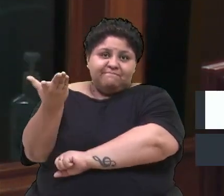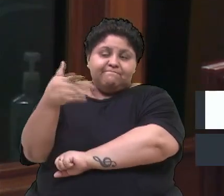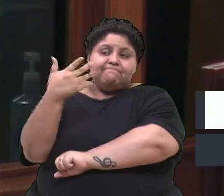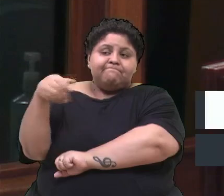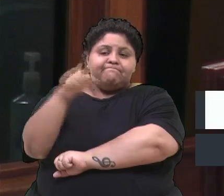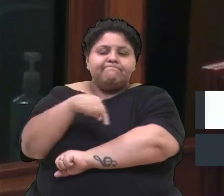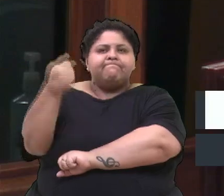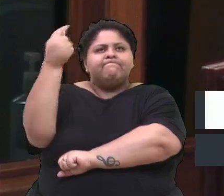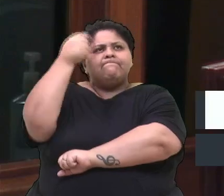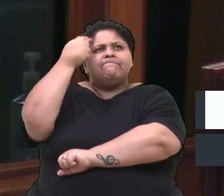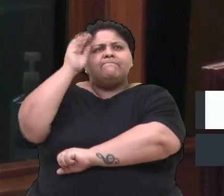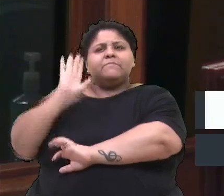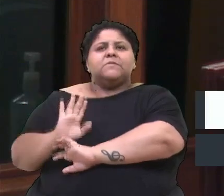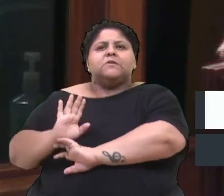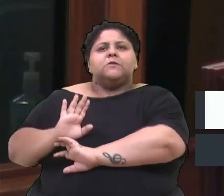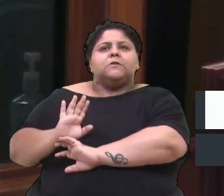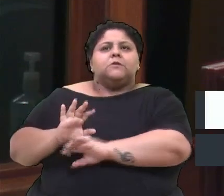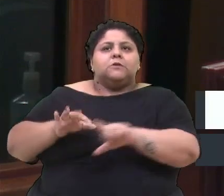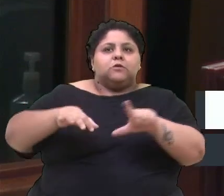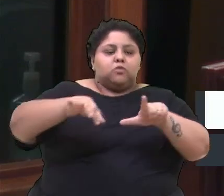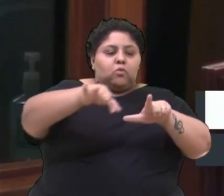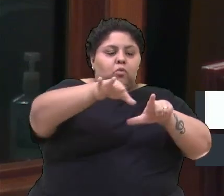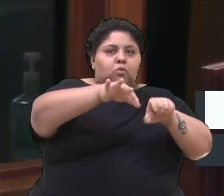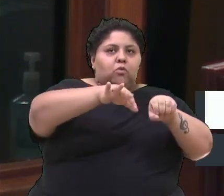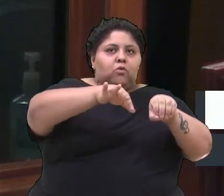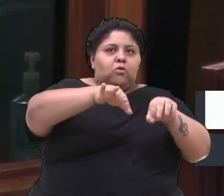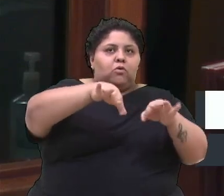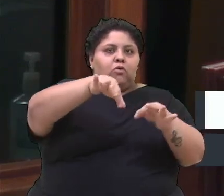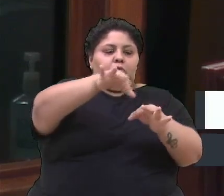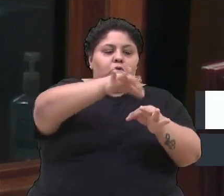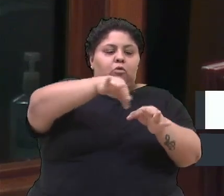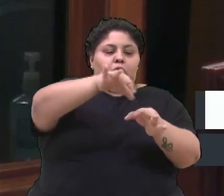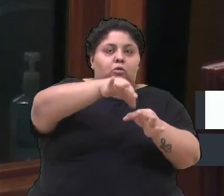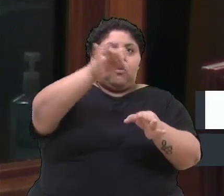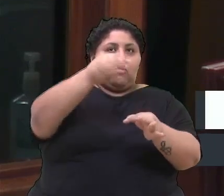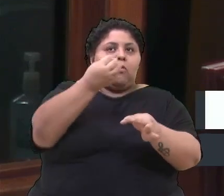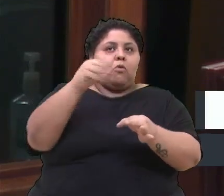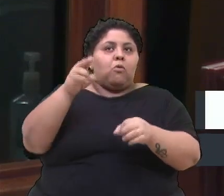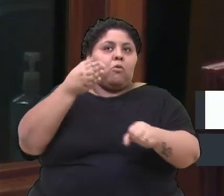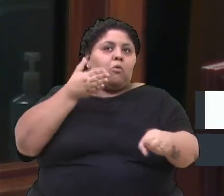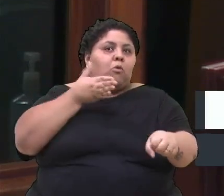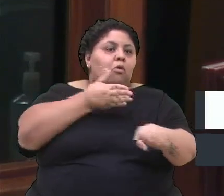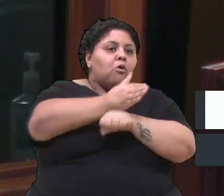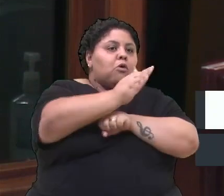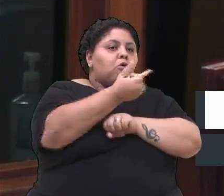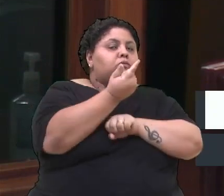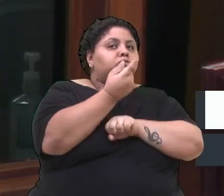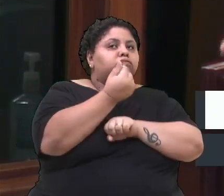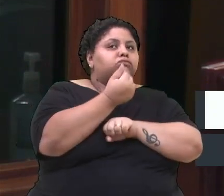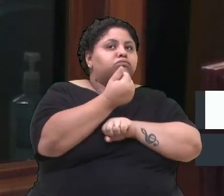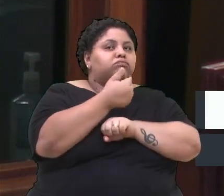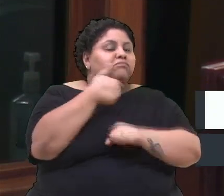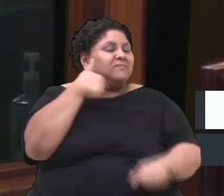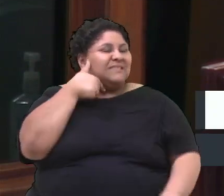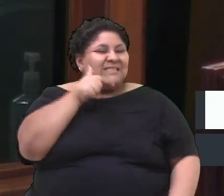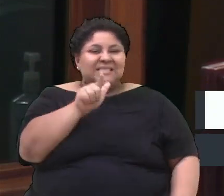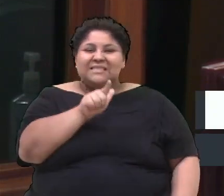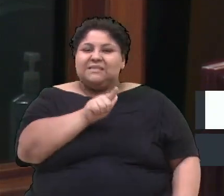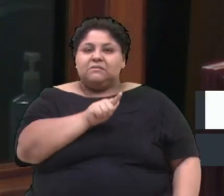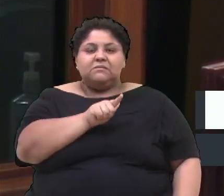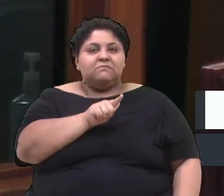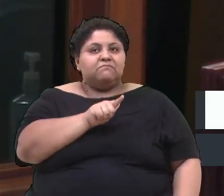na ideia de um consórcio regional ou de uma participação per capita, e não conseguimos lançar